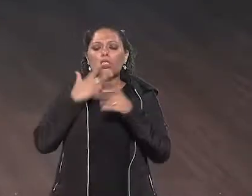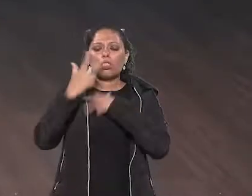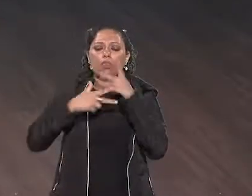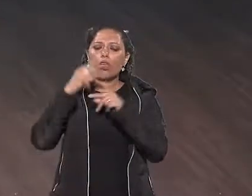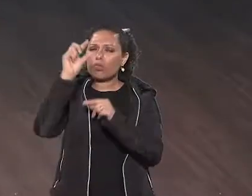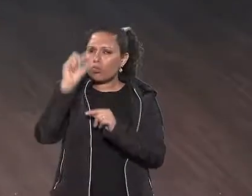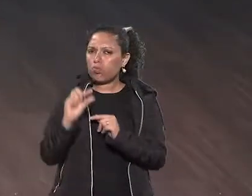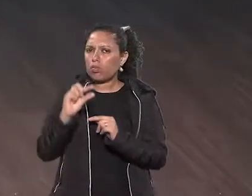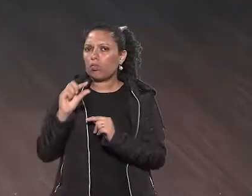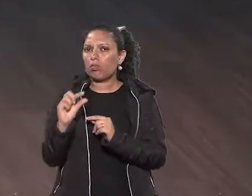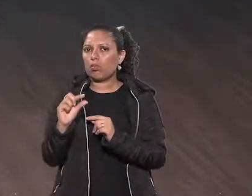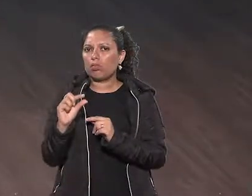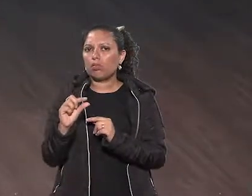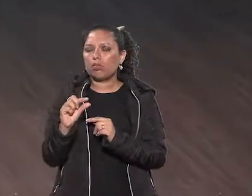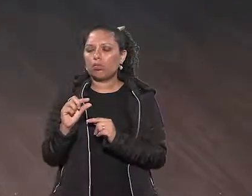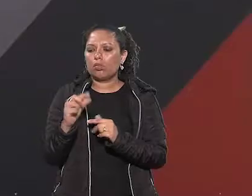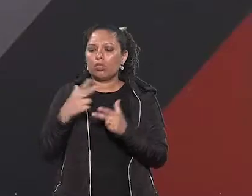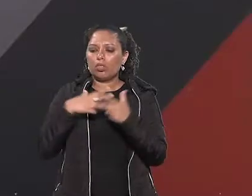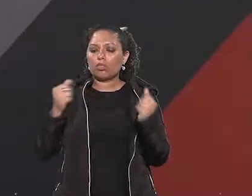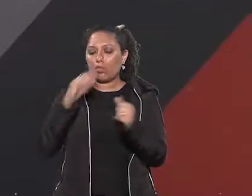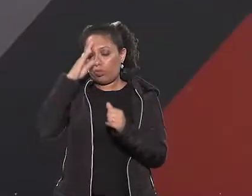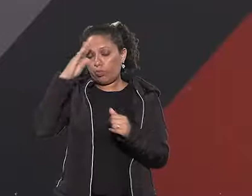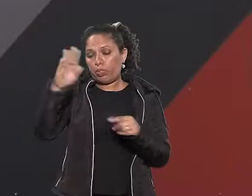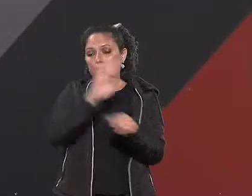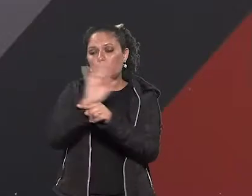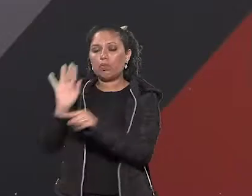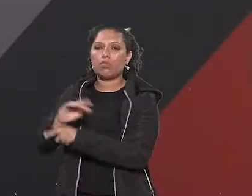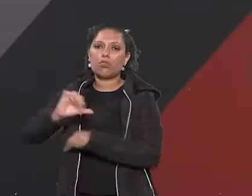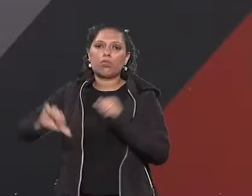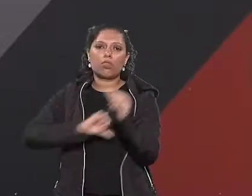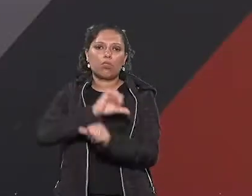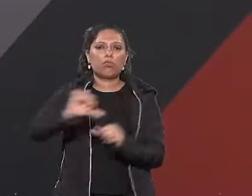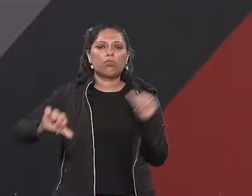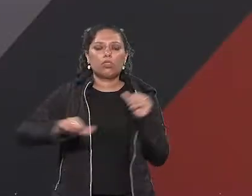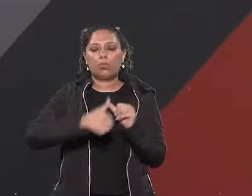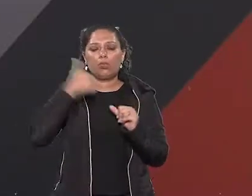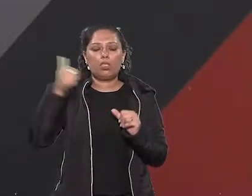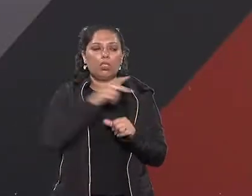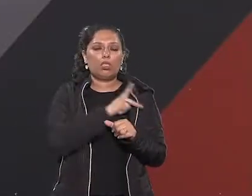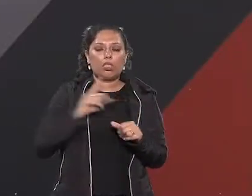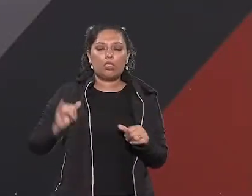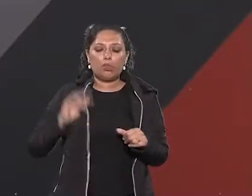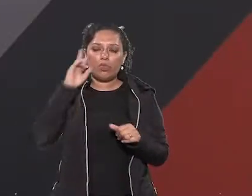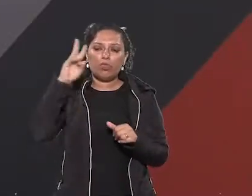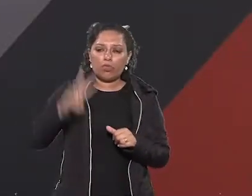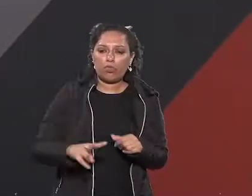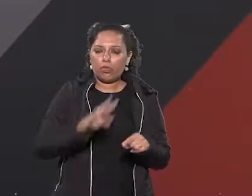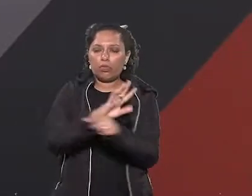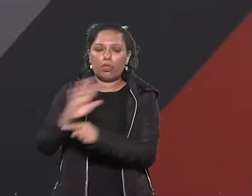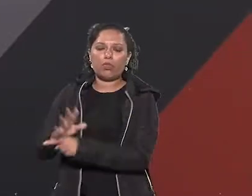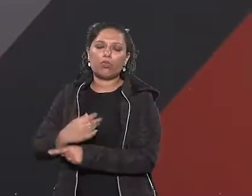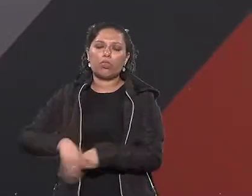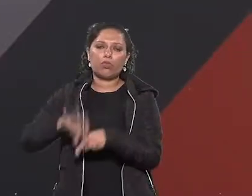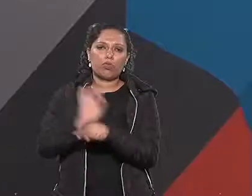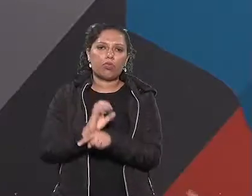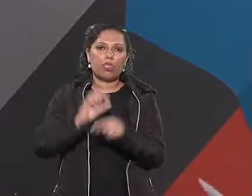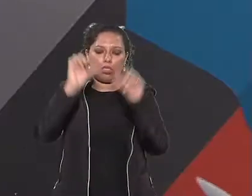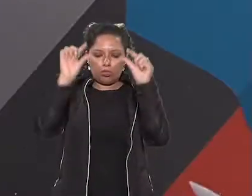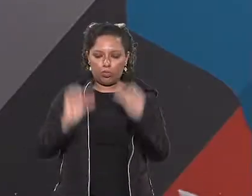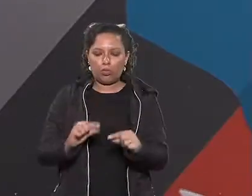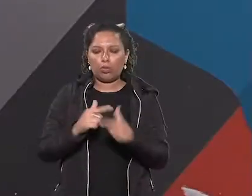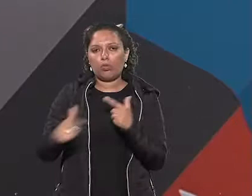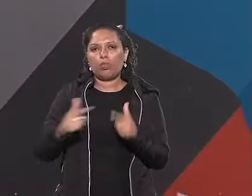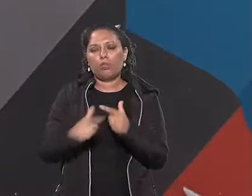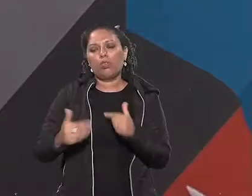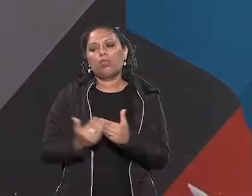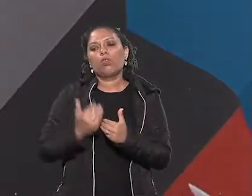um pouquinho das principais soluções assim, que a CPI enxerga para ajudar o Estado a sair desse rombo. Vamos começar